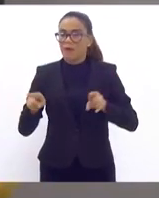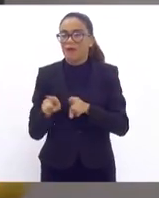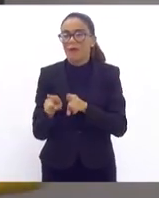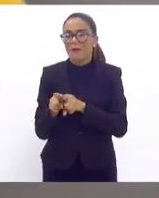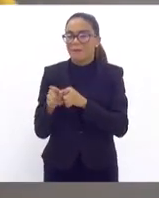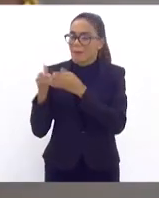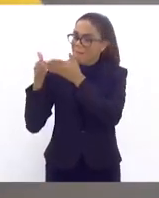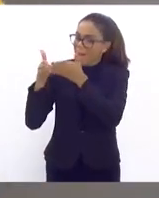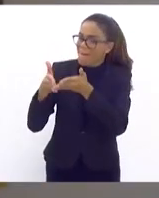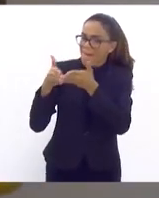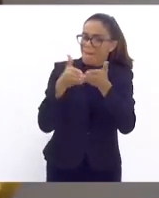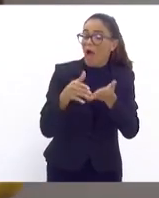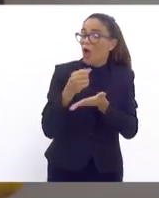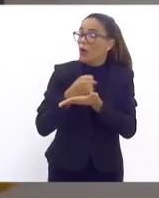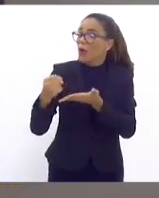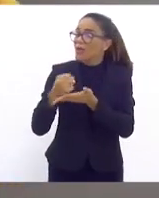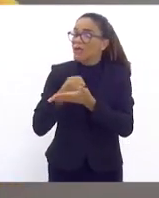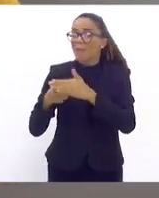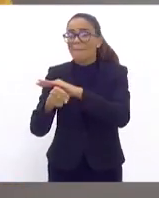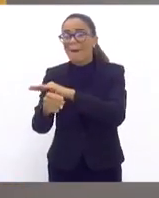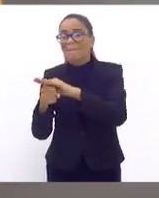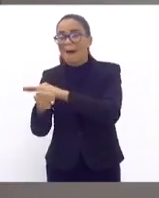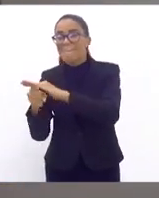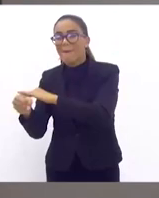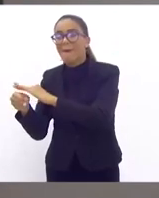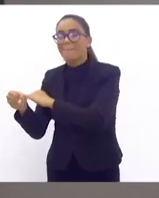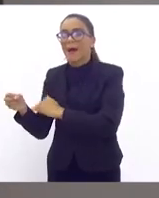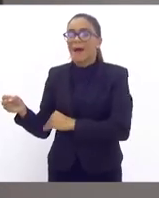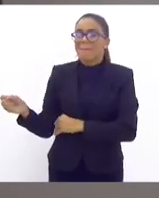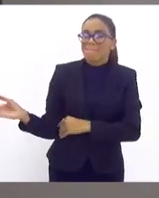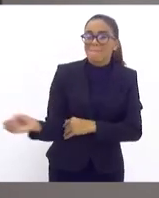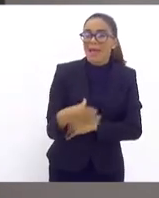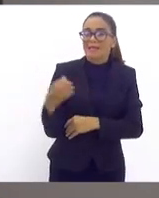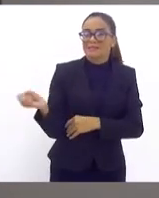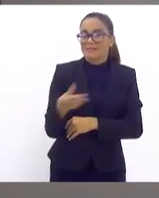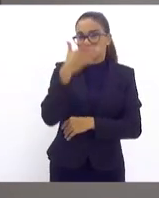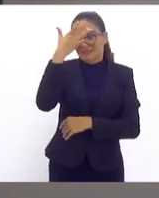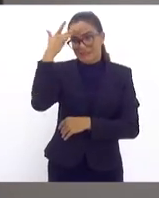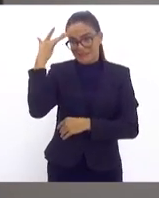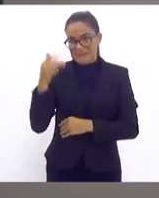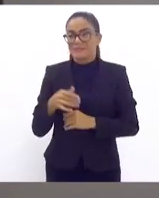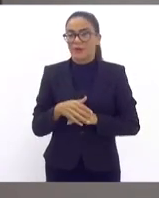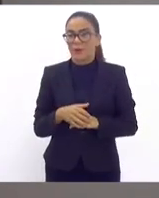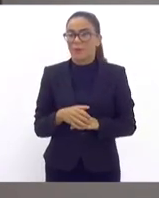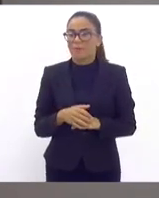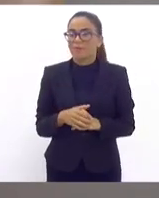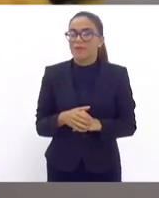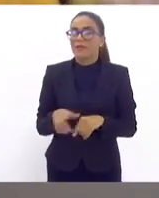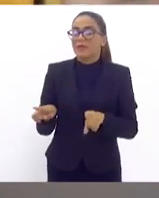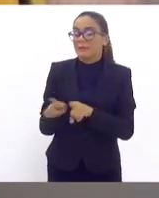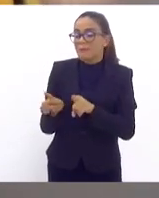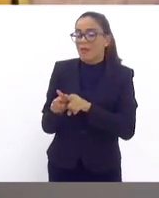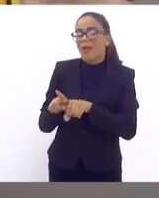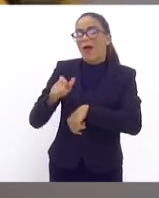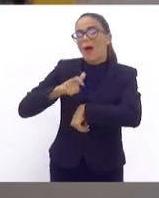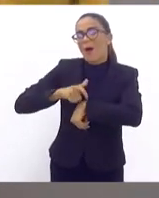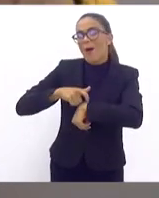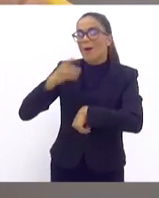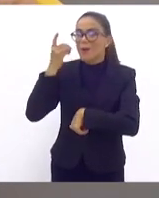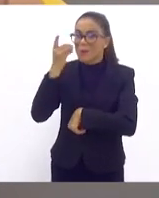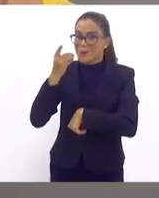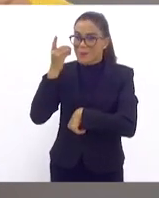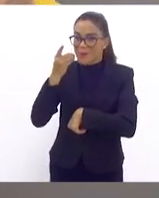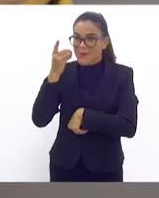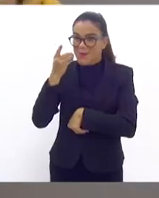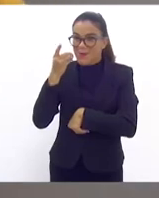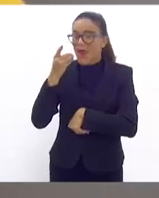naval contratar mais mão de obra, isso dialogando com a lei do conteúdo nacional. Então, quando o deputado